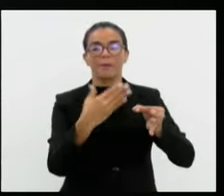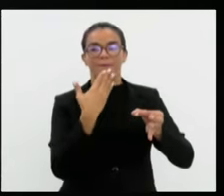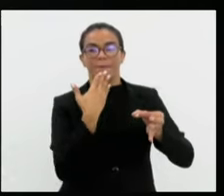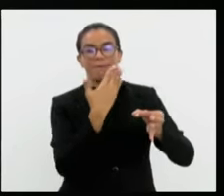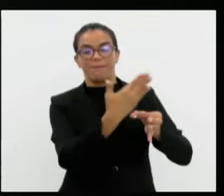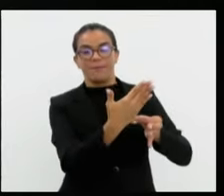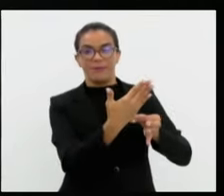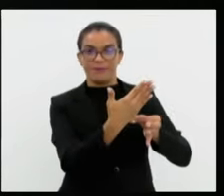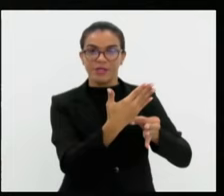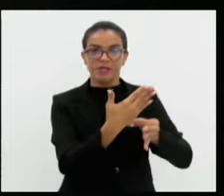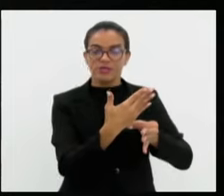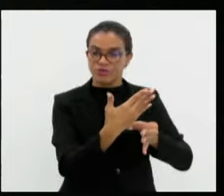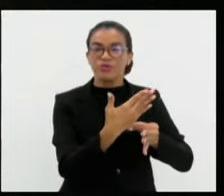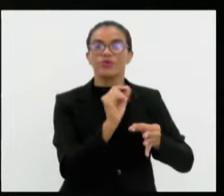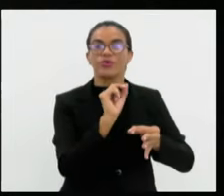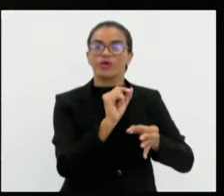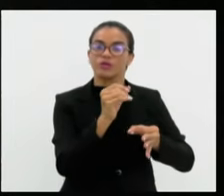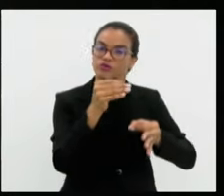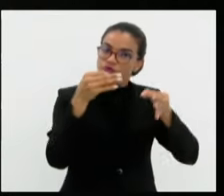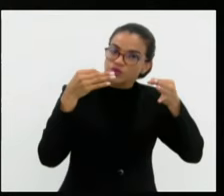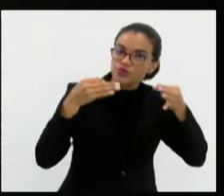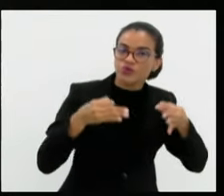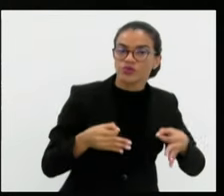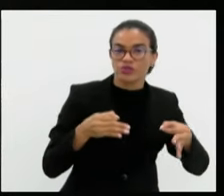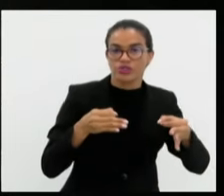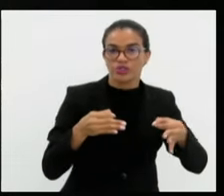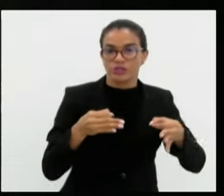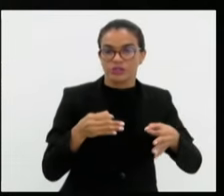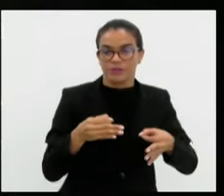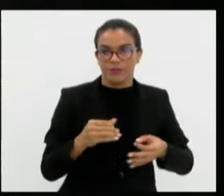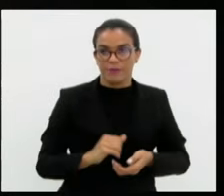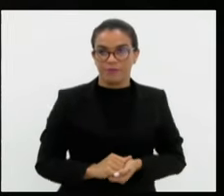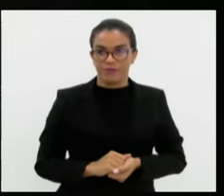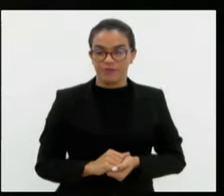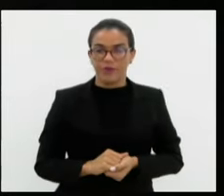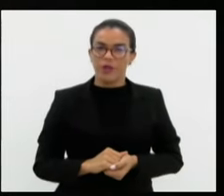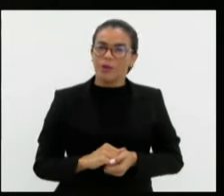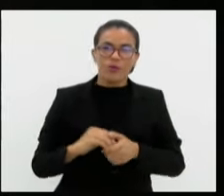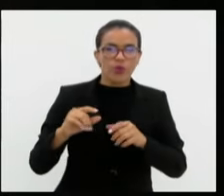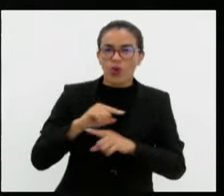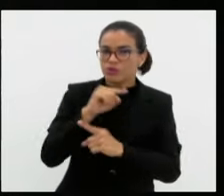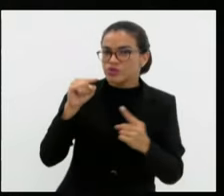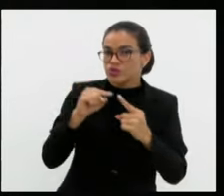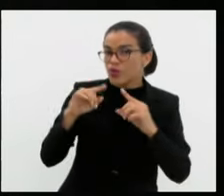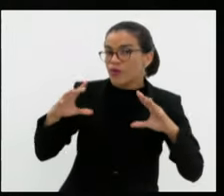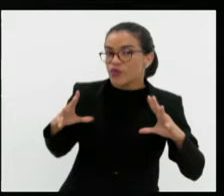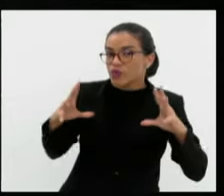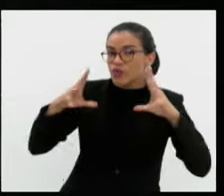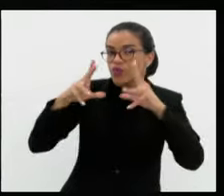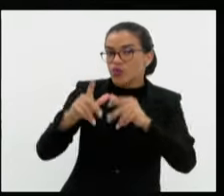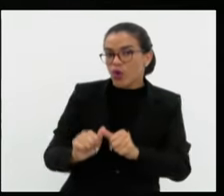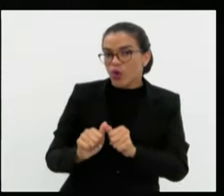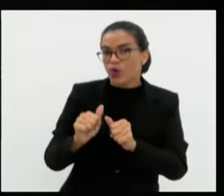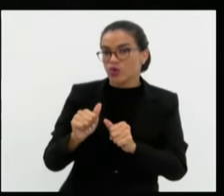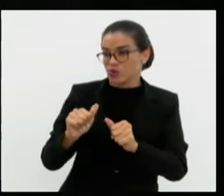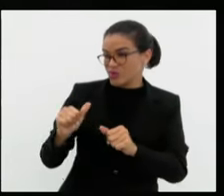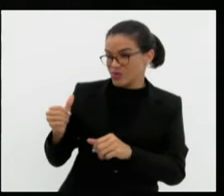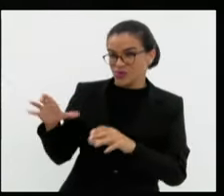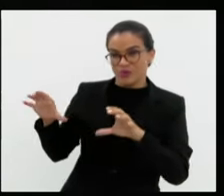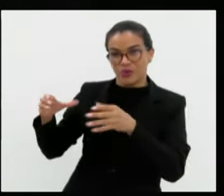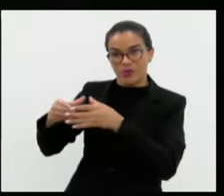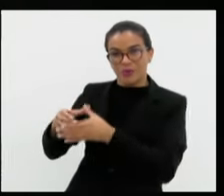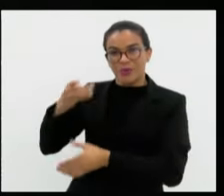para fazer valer o direito de todos os deputados e deputadas, para que todos pudessem ter acesso àquilo